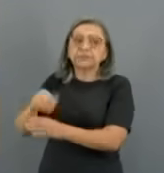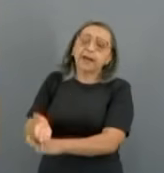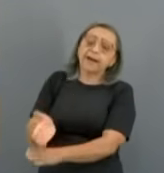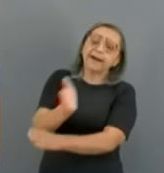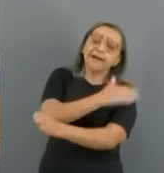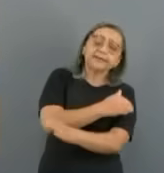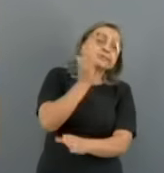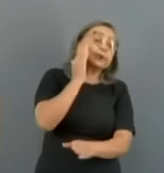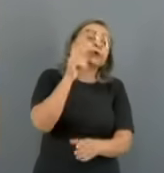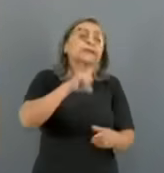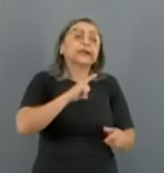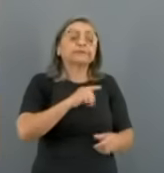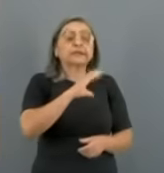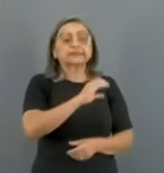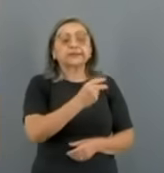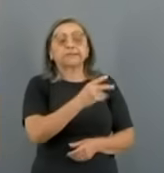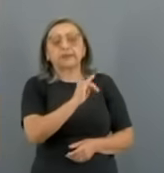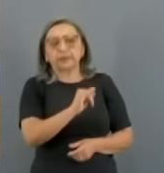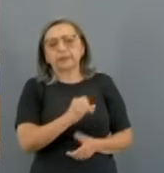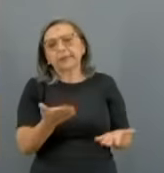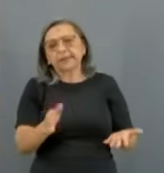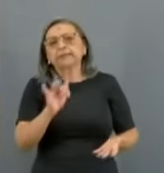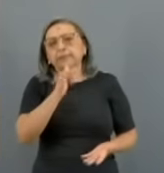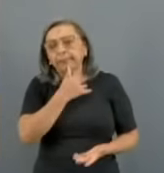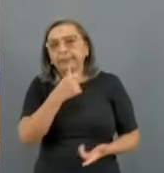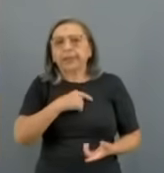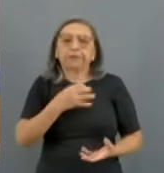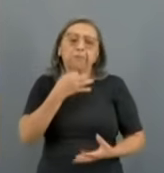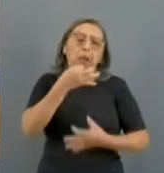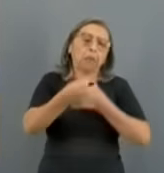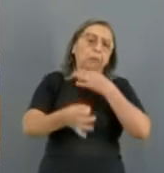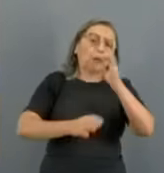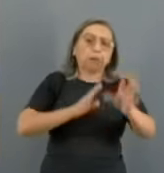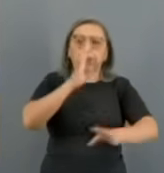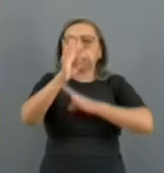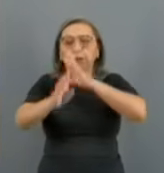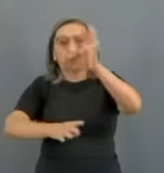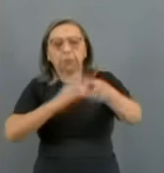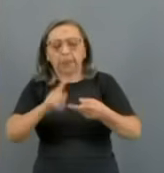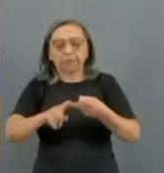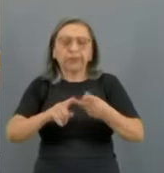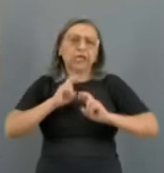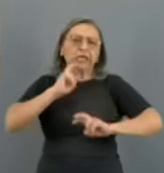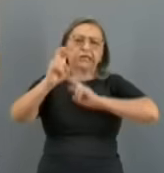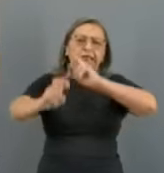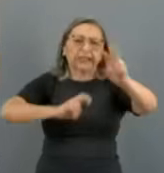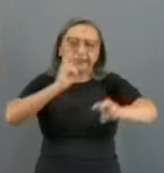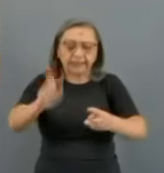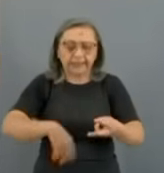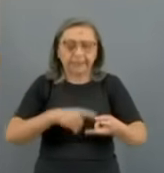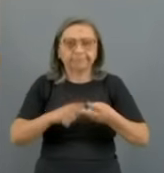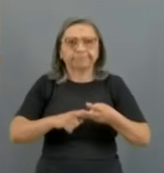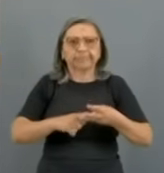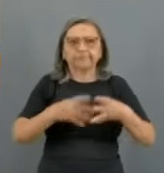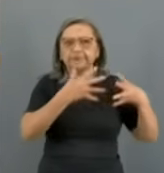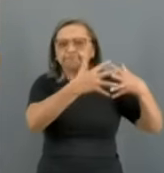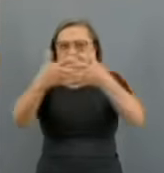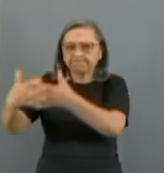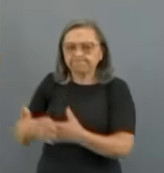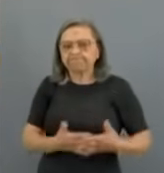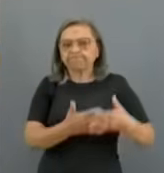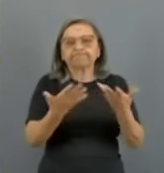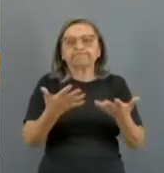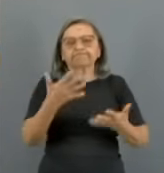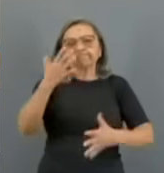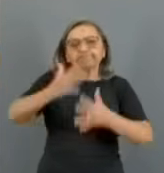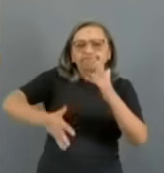CPI. Infelizmente, teve balbúrdia, teve gritaria, teve interrupções